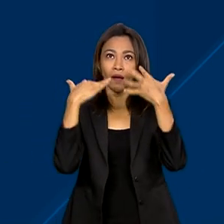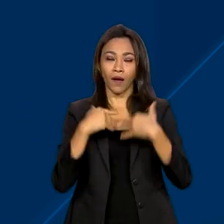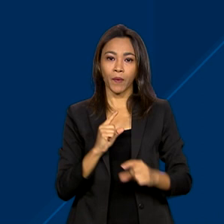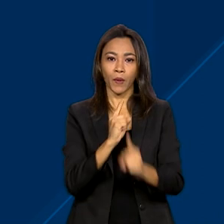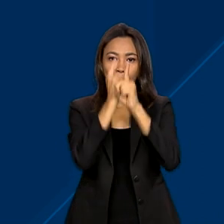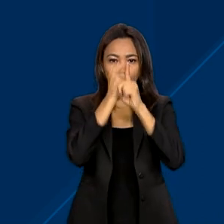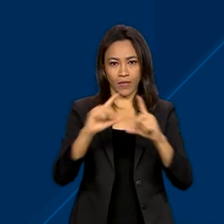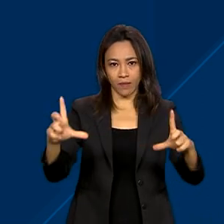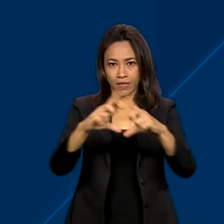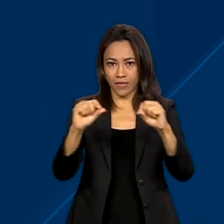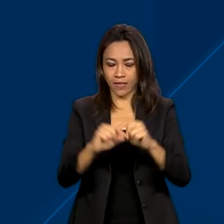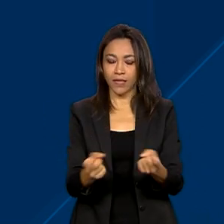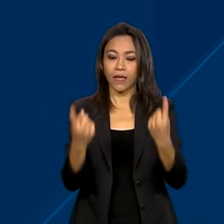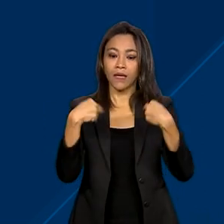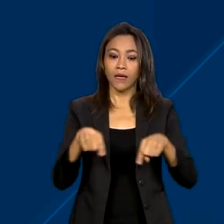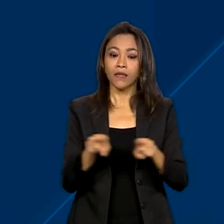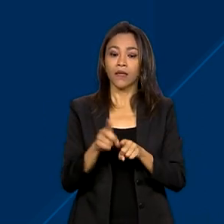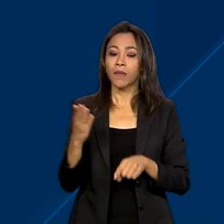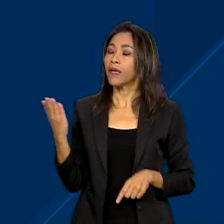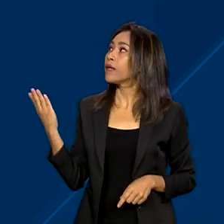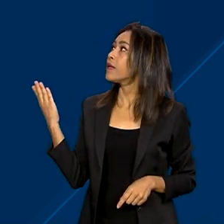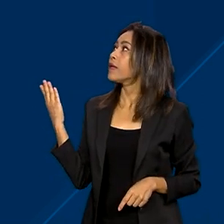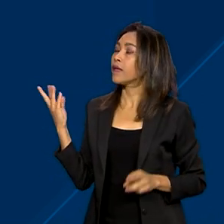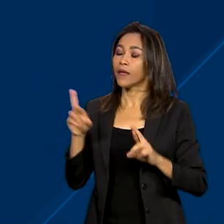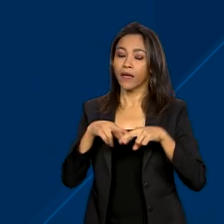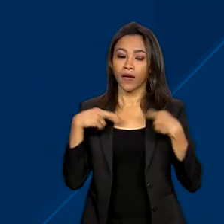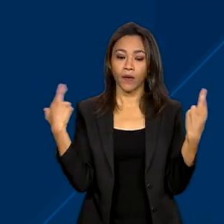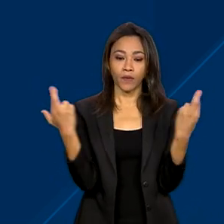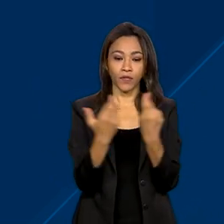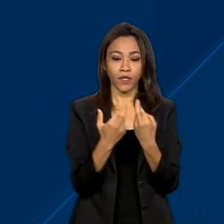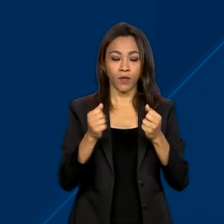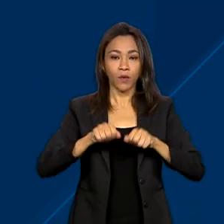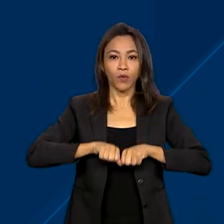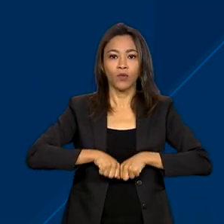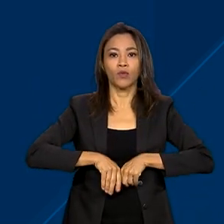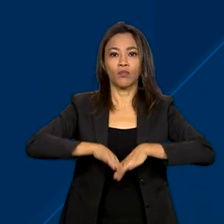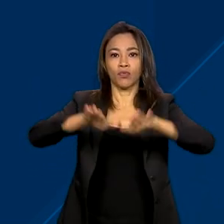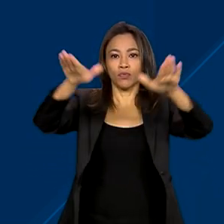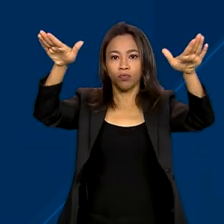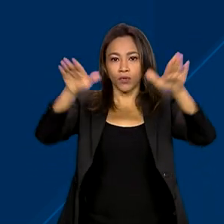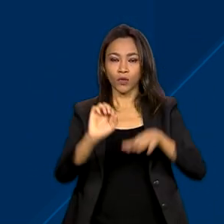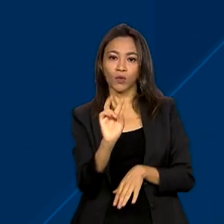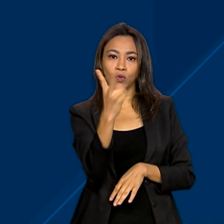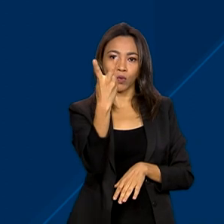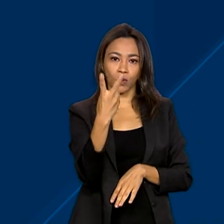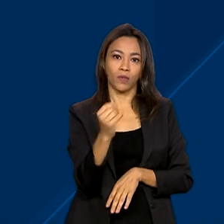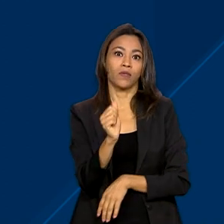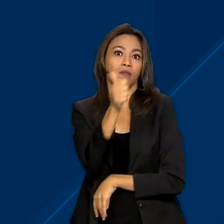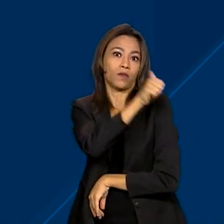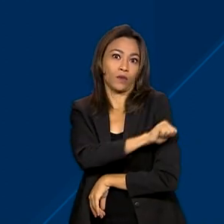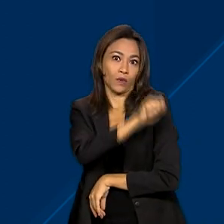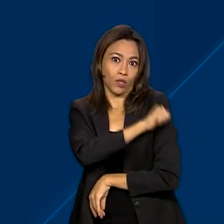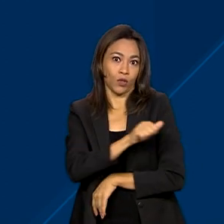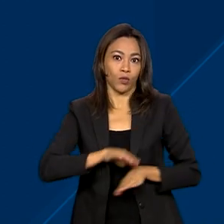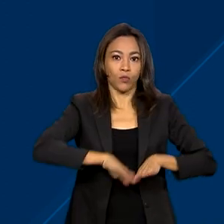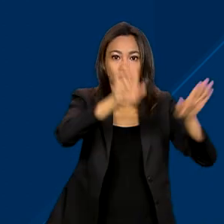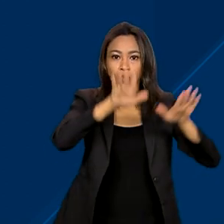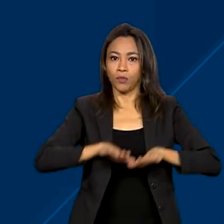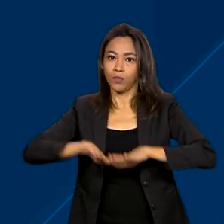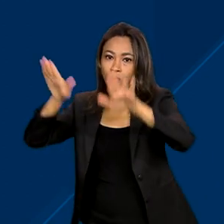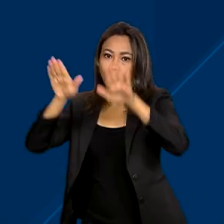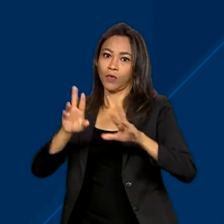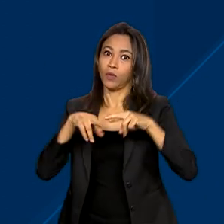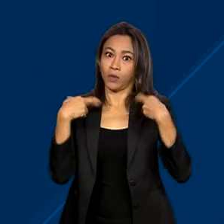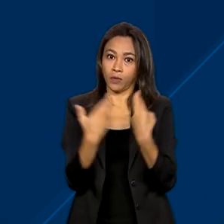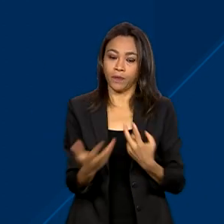em Brasília tem reunião sobre os terminais dos aeroportos do Galeão e Santos Dumont, do Rio de Janeiro. E termina hoje o